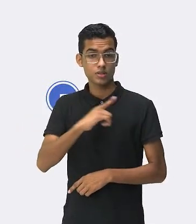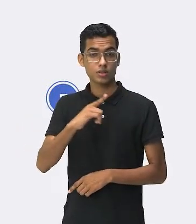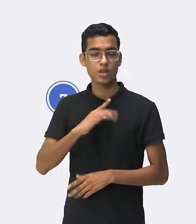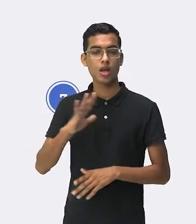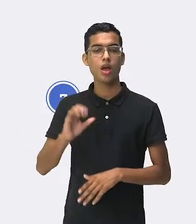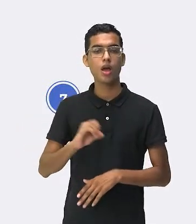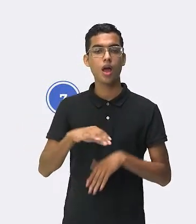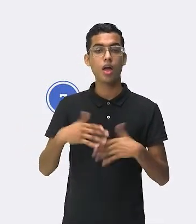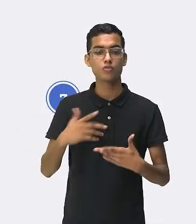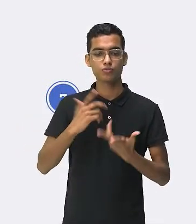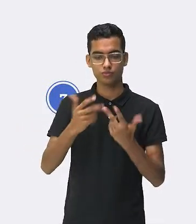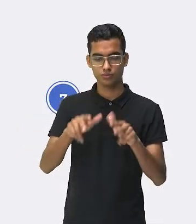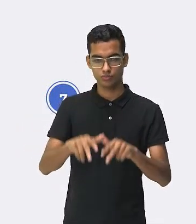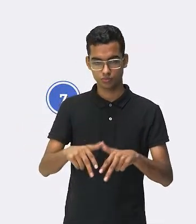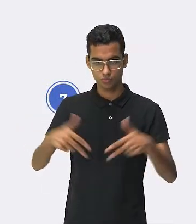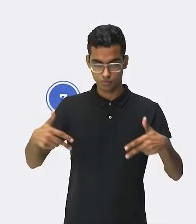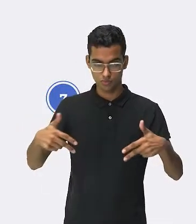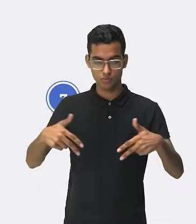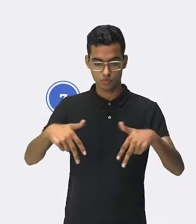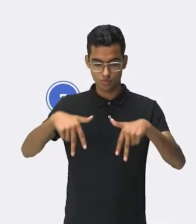o dos gêneros.